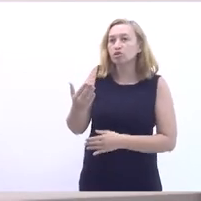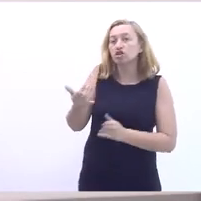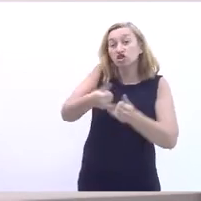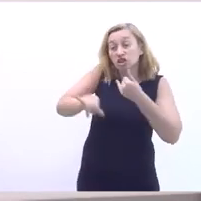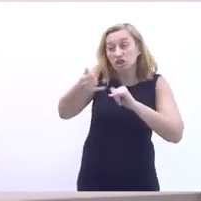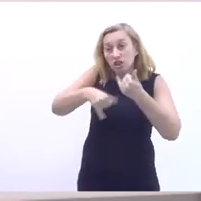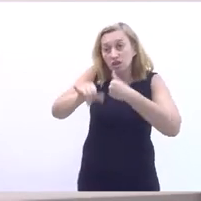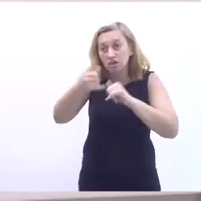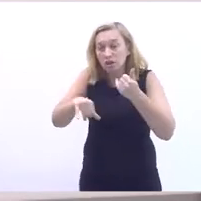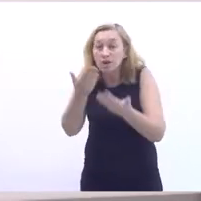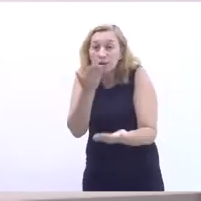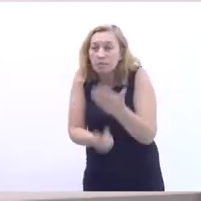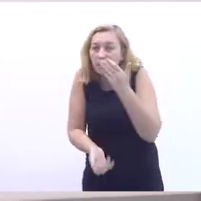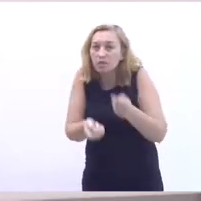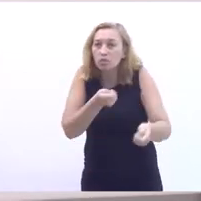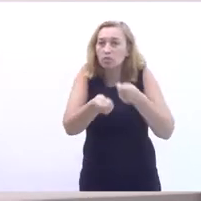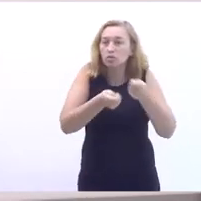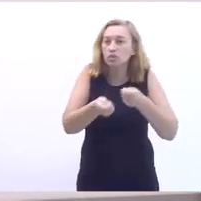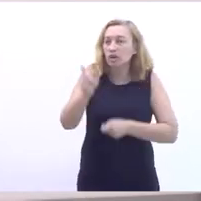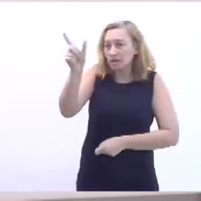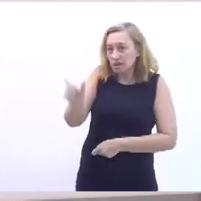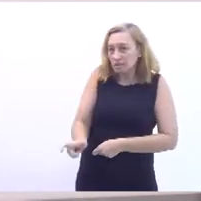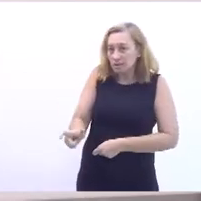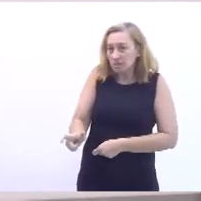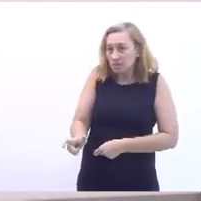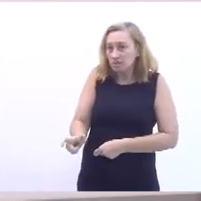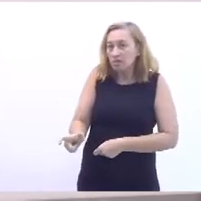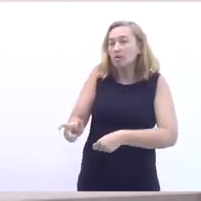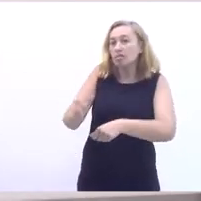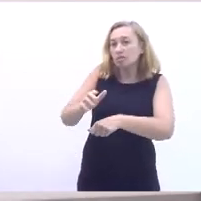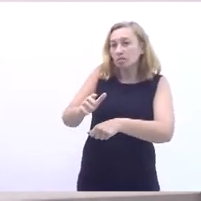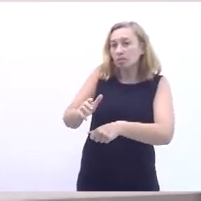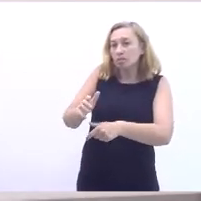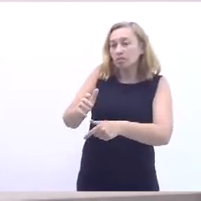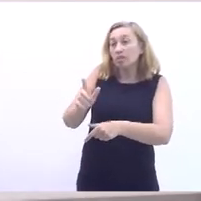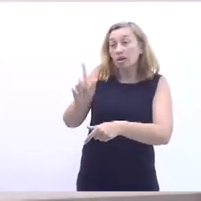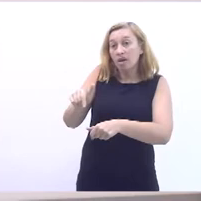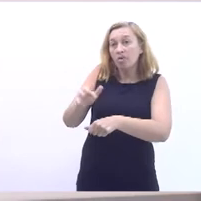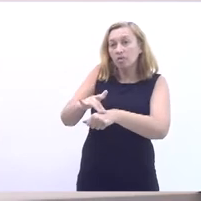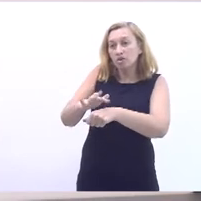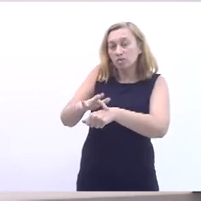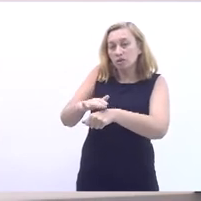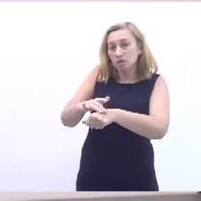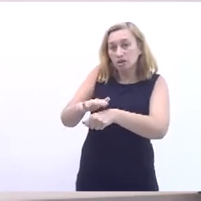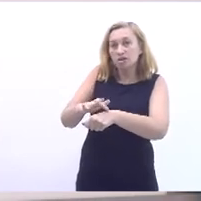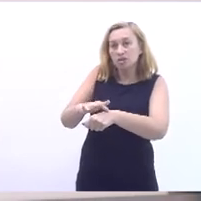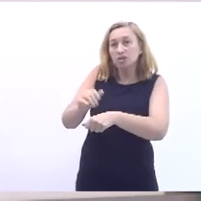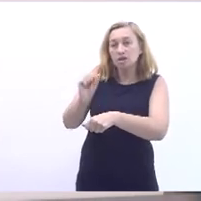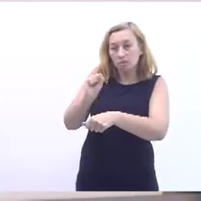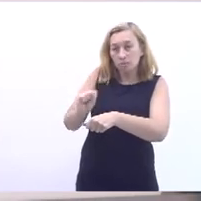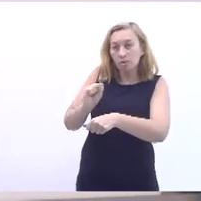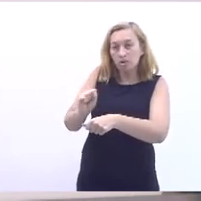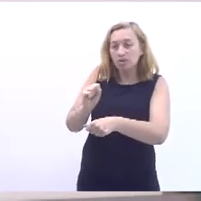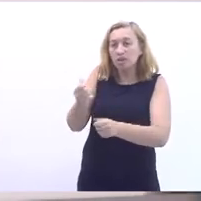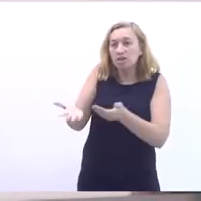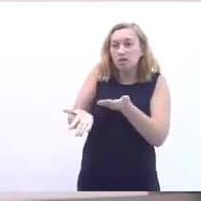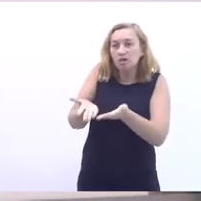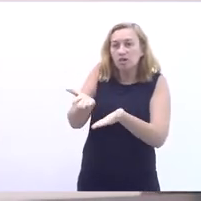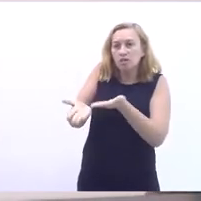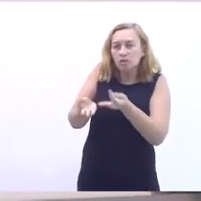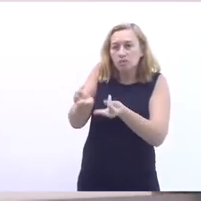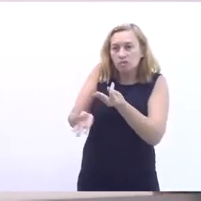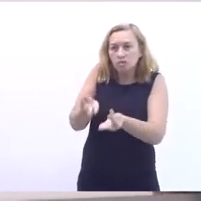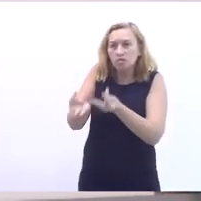e perde o controle essa pessoa tem um potencial de uma doença que pode ter que pode ser tratado com